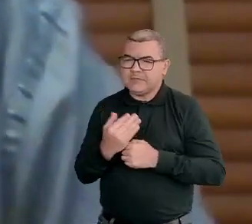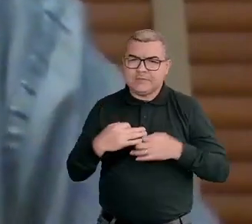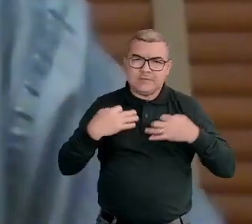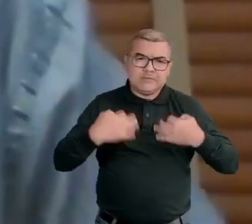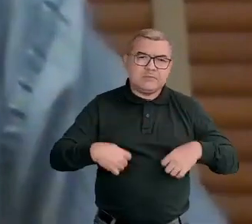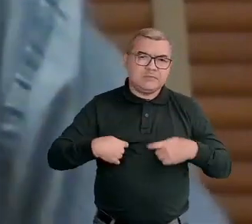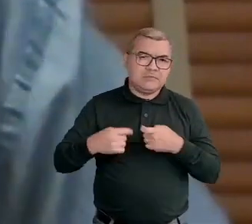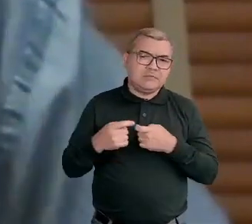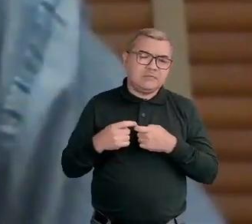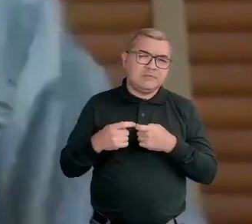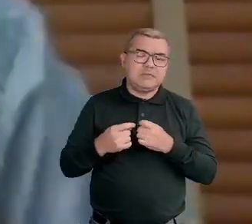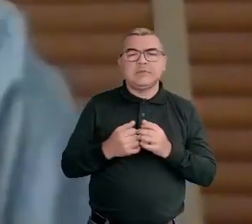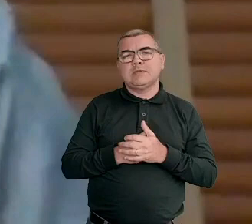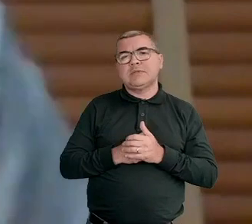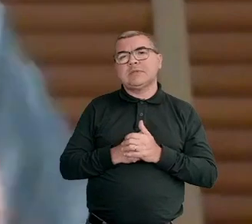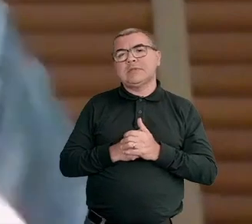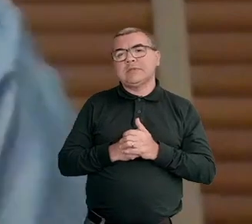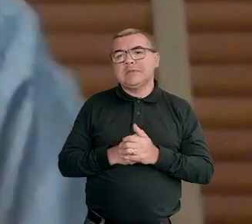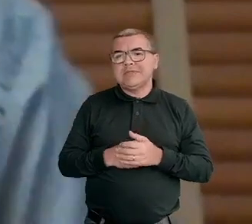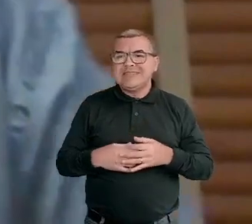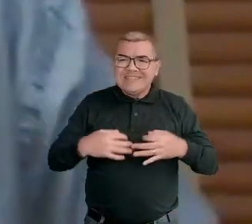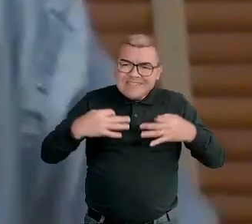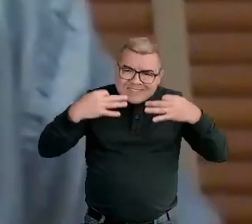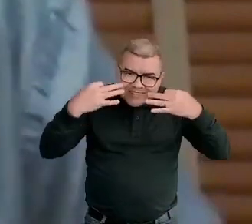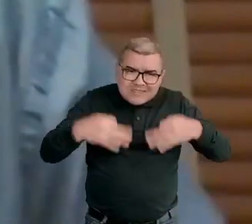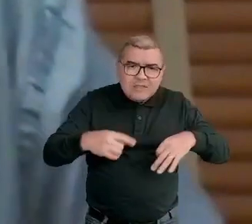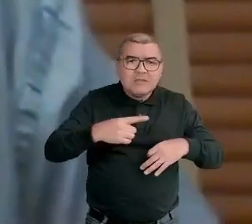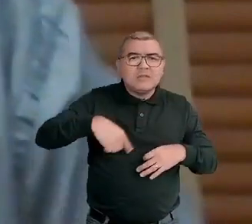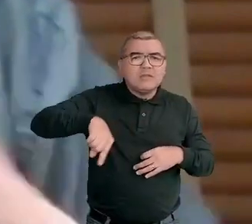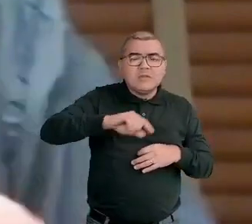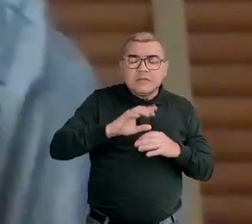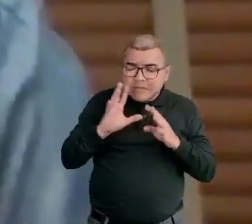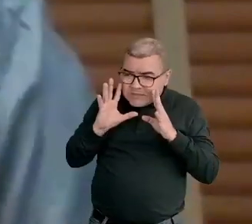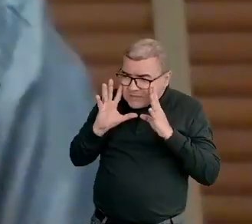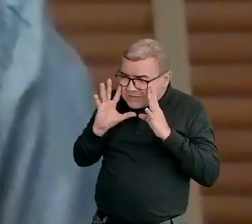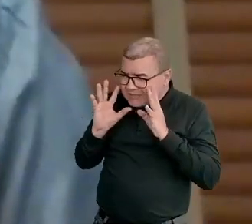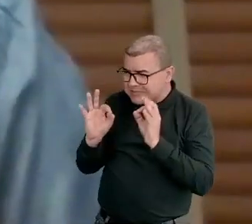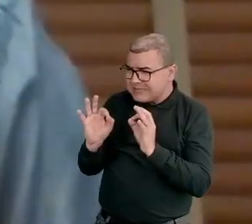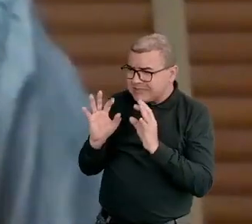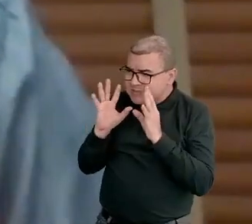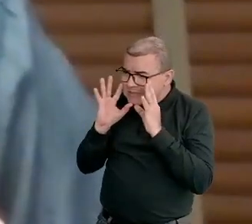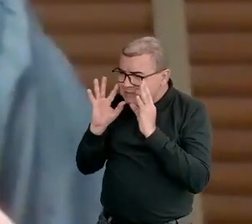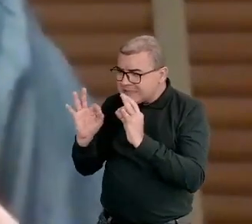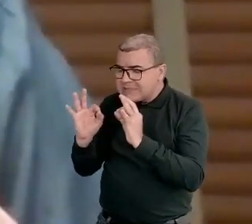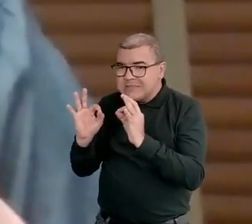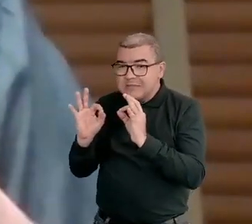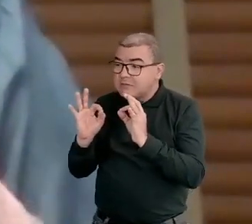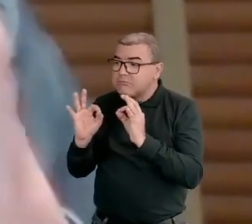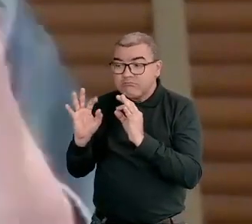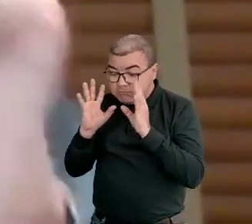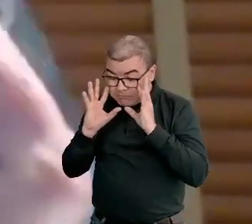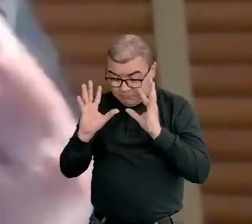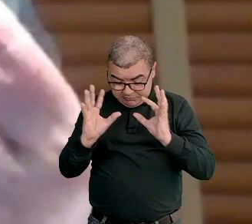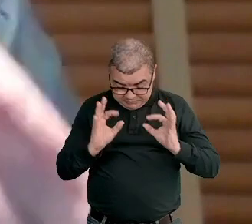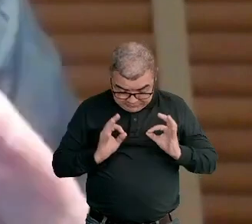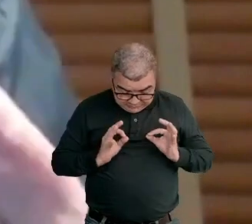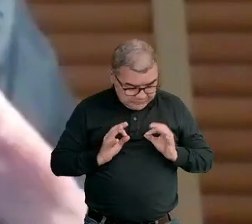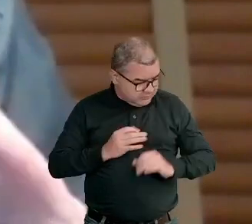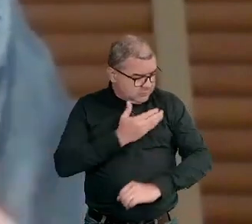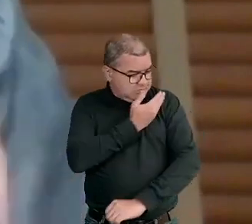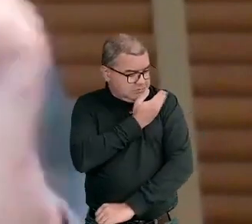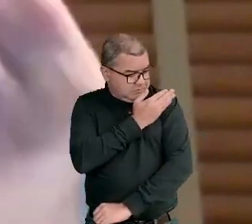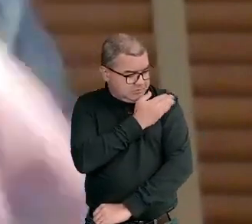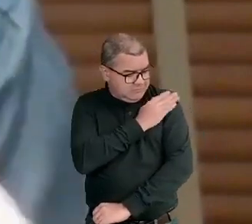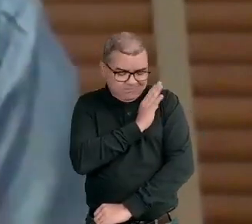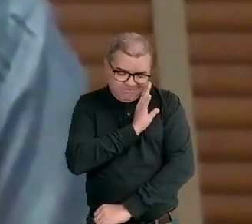de dúvida, se a gente puder estar atento aos nossos preconceitos